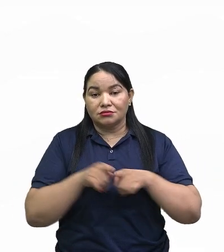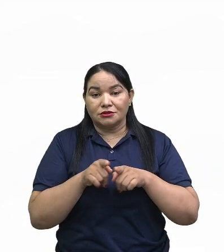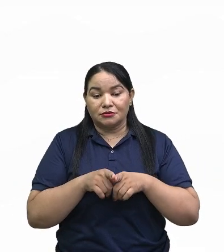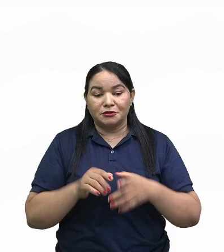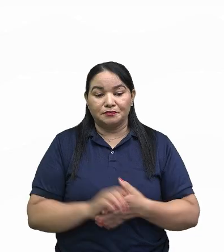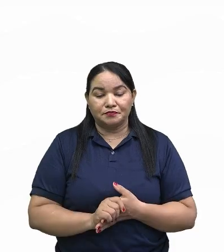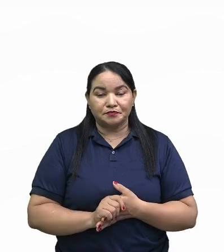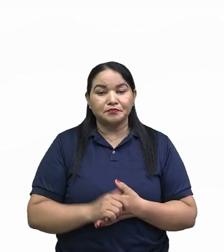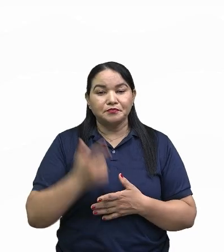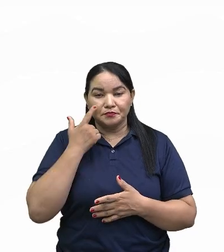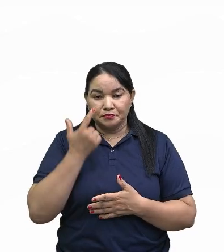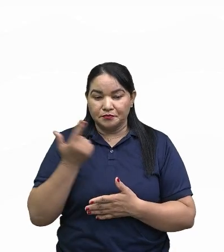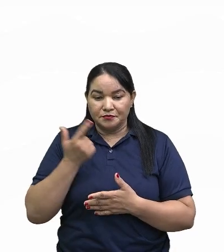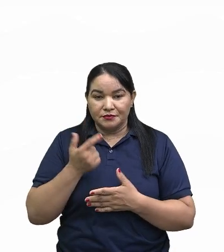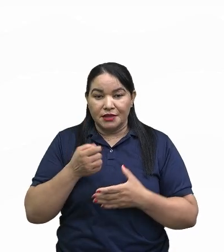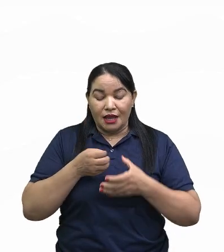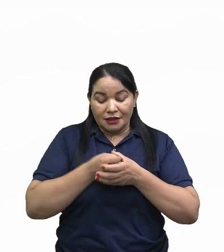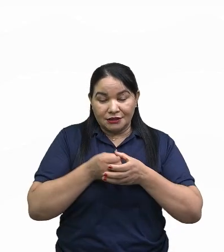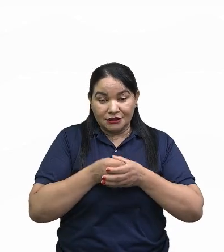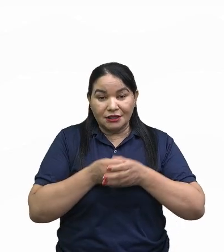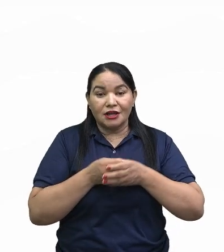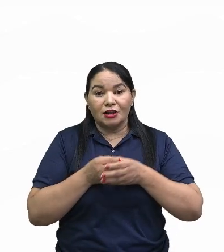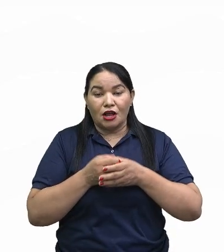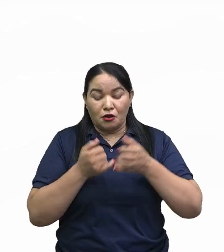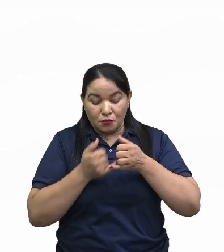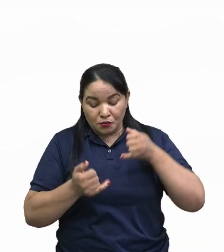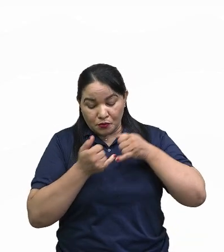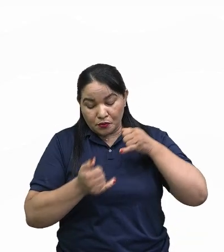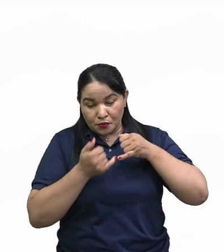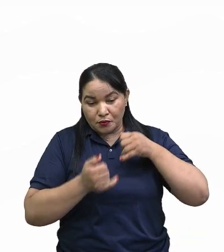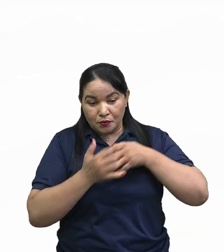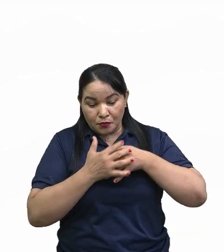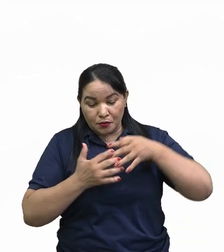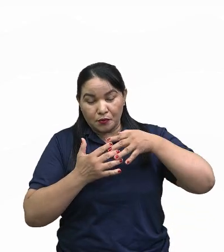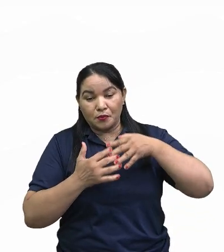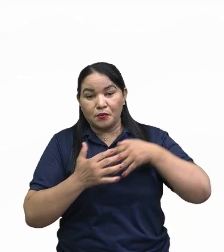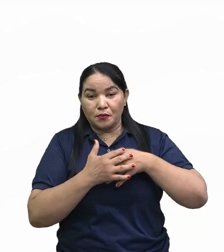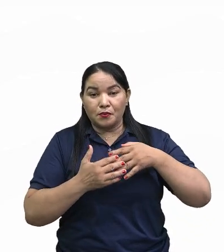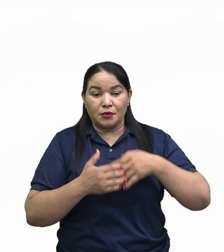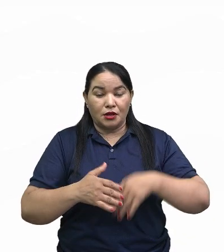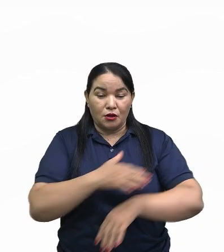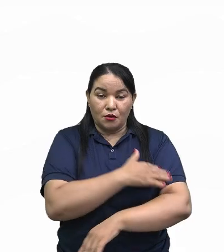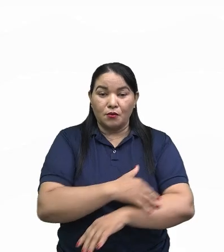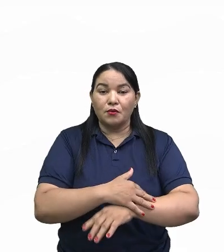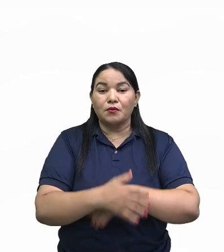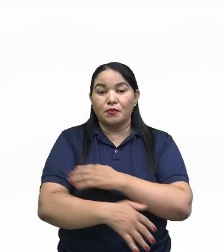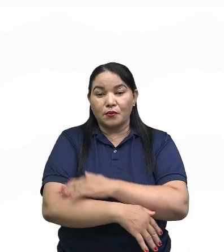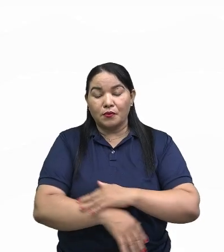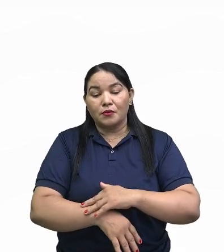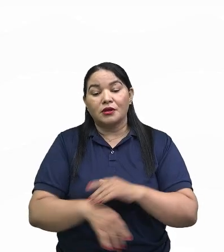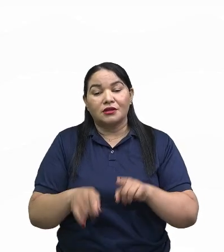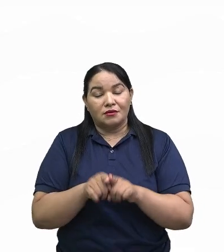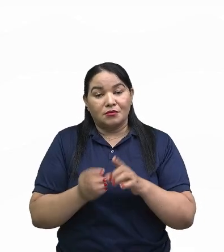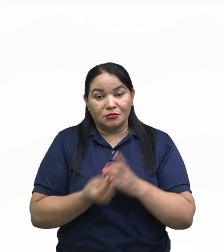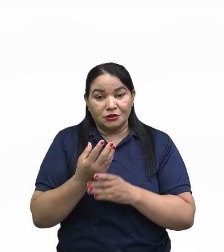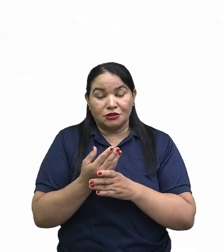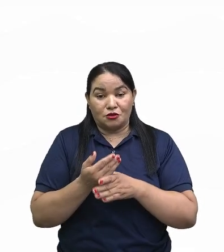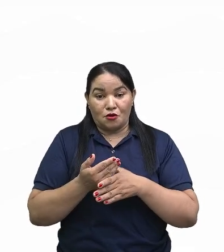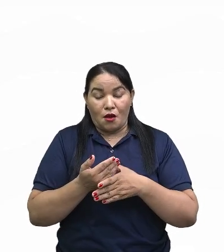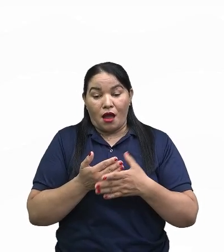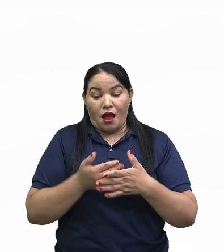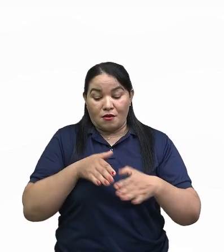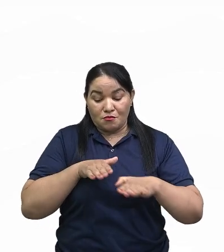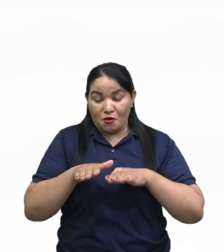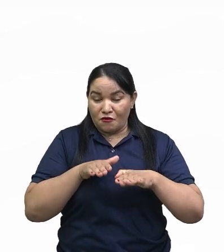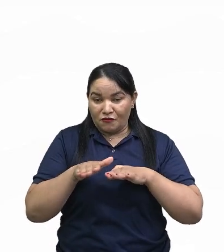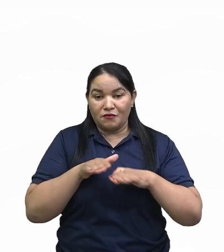né? Cujas células ou fibras musculares possuem a função de permitir a contração e a produção de movimentos, né? Então, a